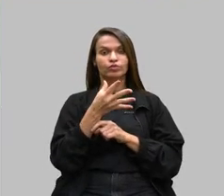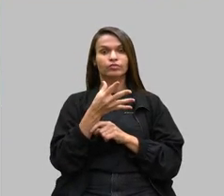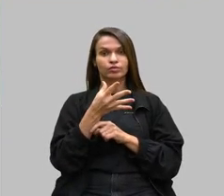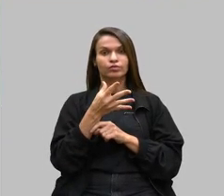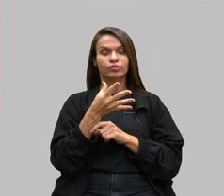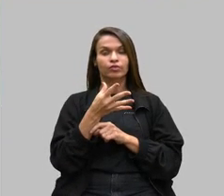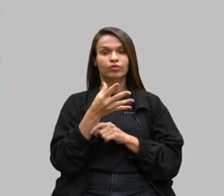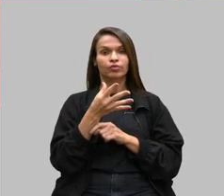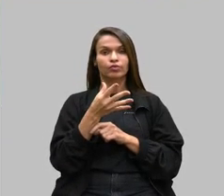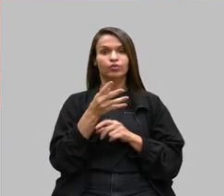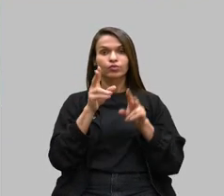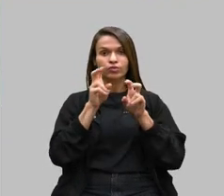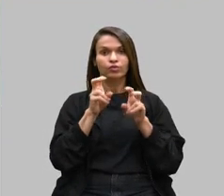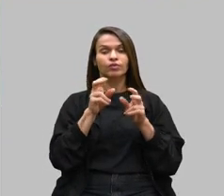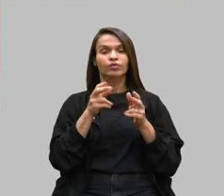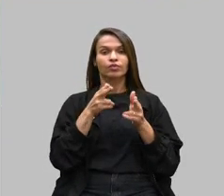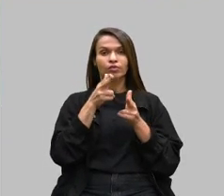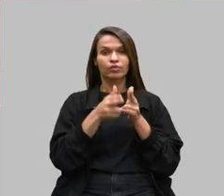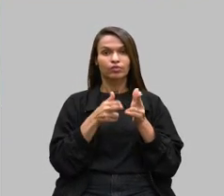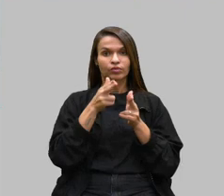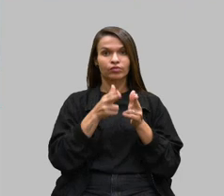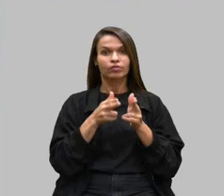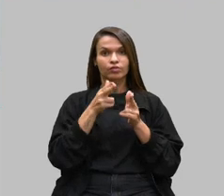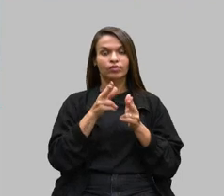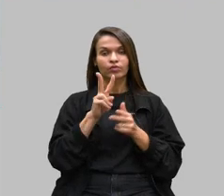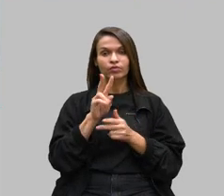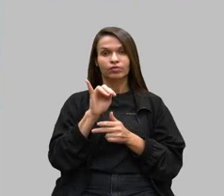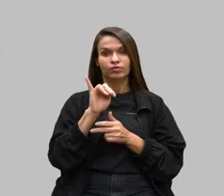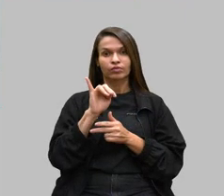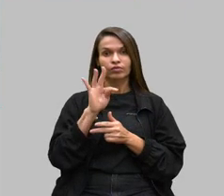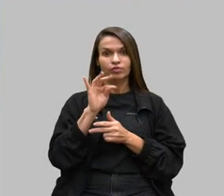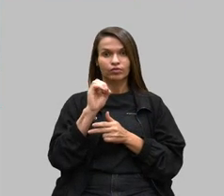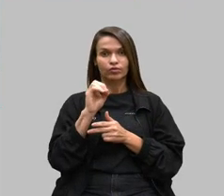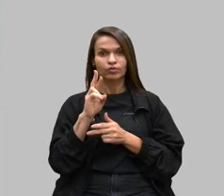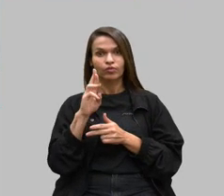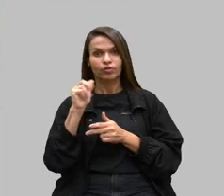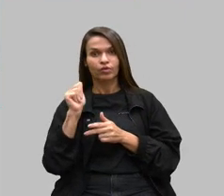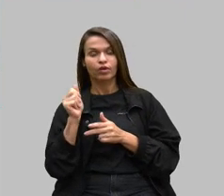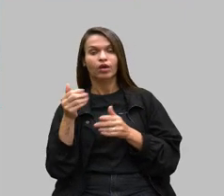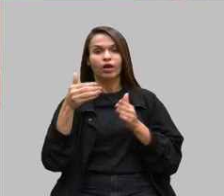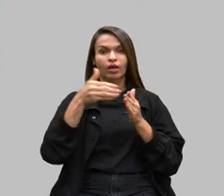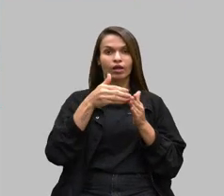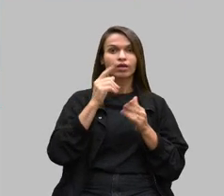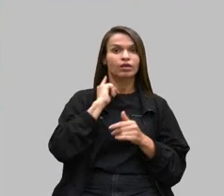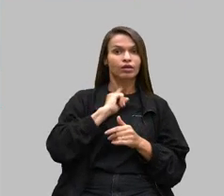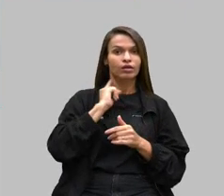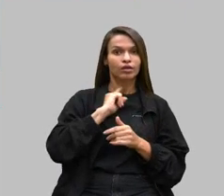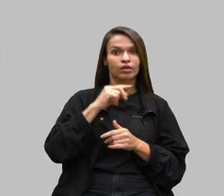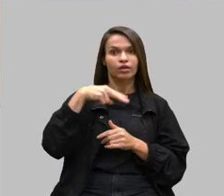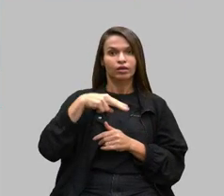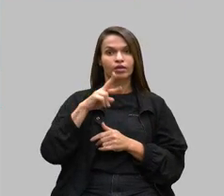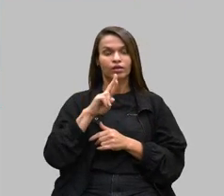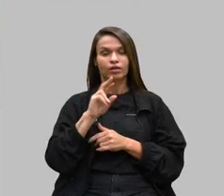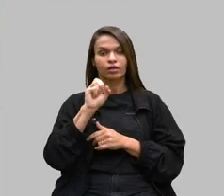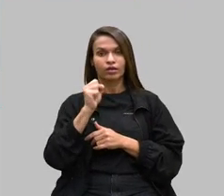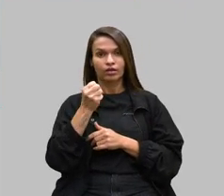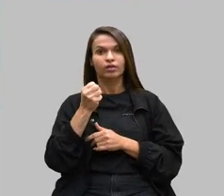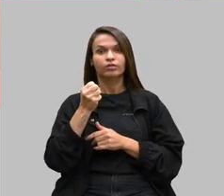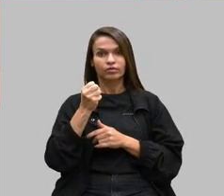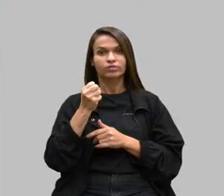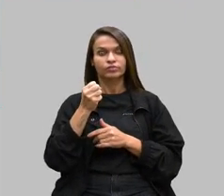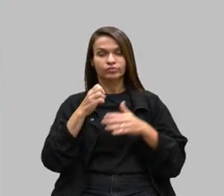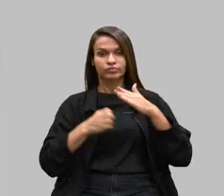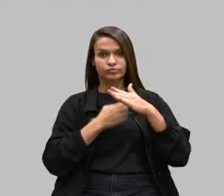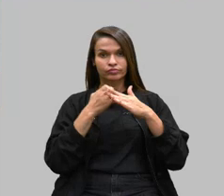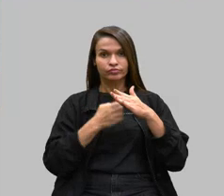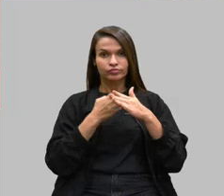ferroviárias da estrada de ferro Vitória a minas e da mrss logística como parte desse